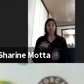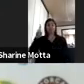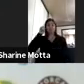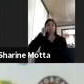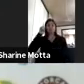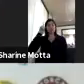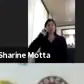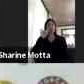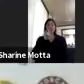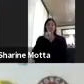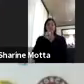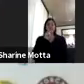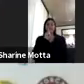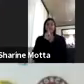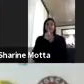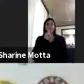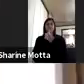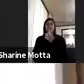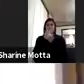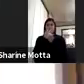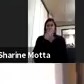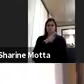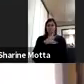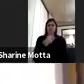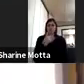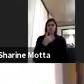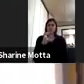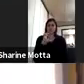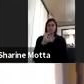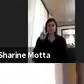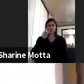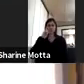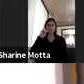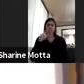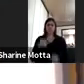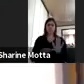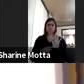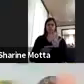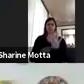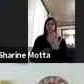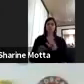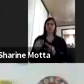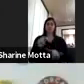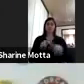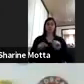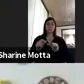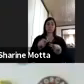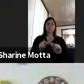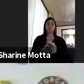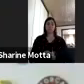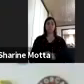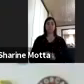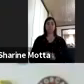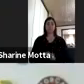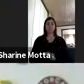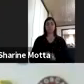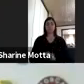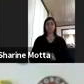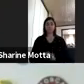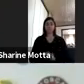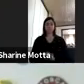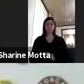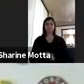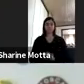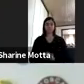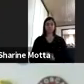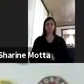exemplo, faz o quê? Uns 15 dias que nós nos assustamos na segunda-feira, porque ninguém lê jornal na sexta-feira à noite, a não ser os jornalistas e